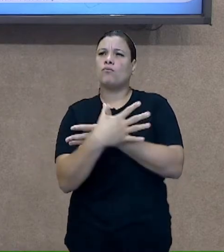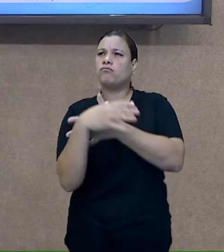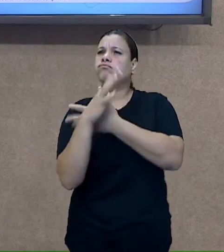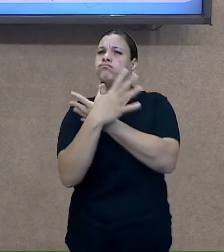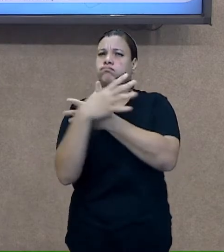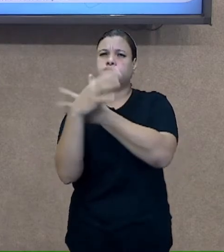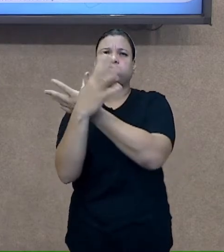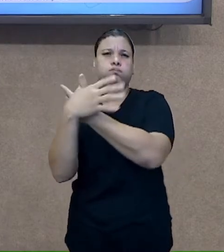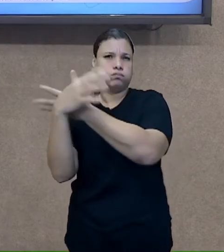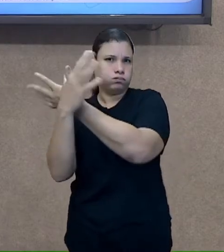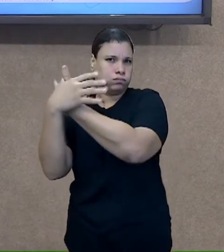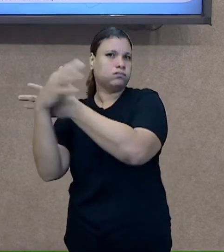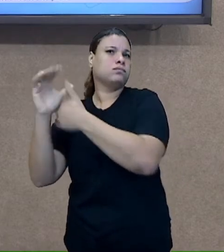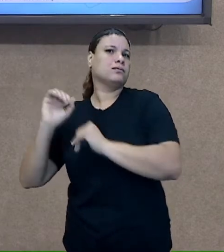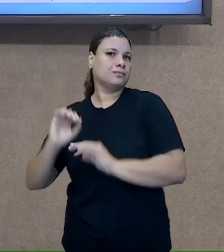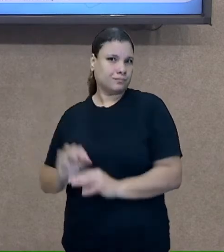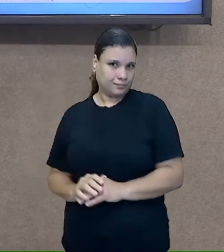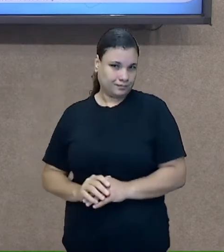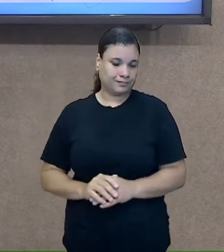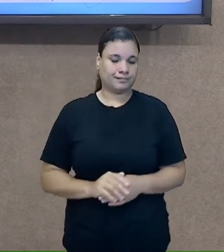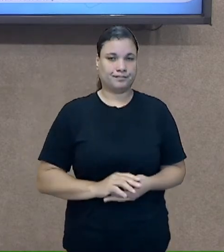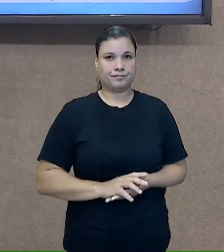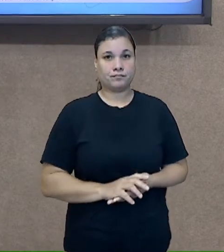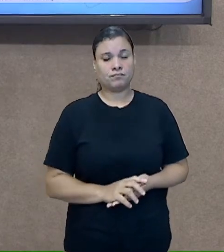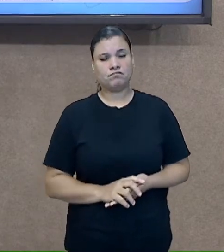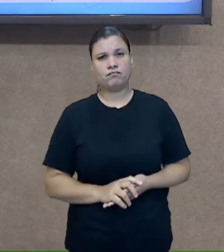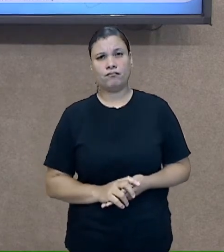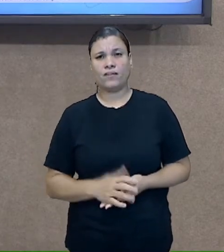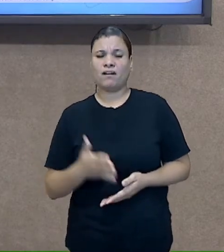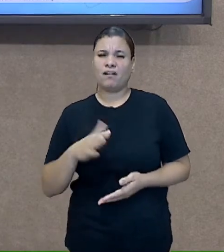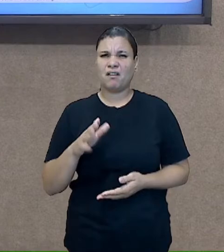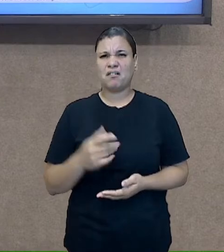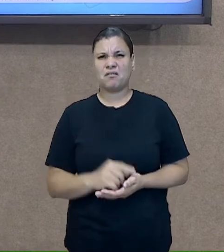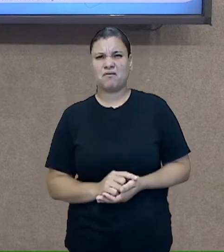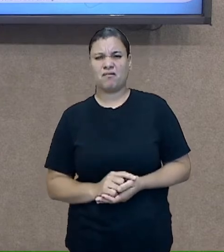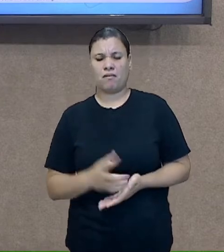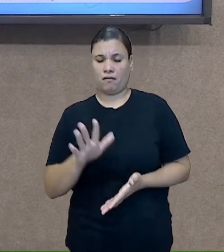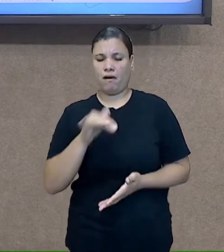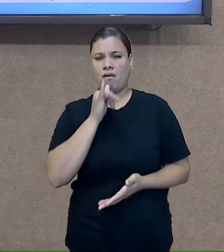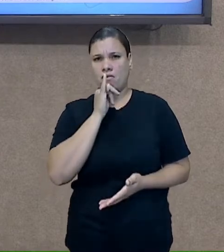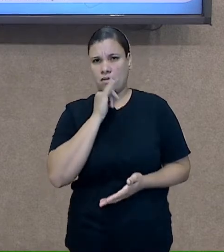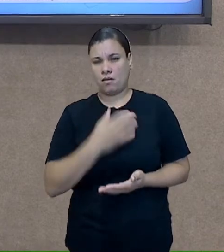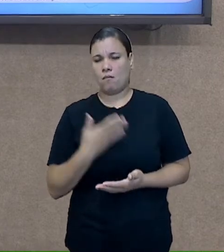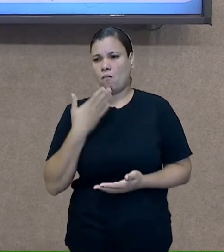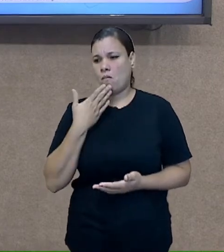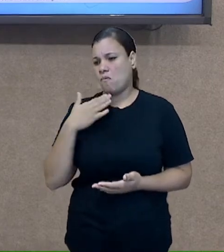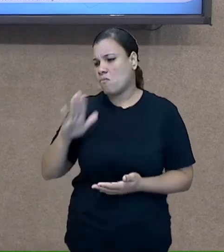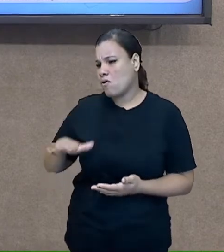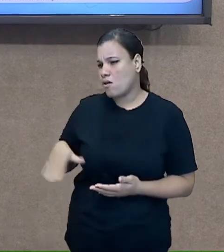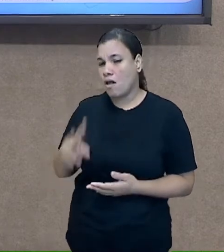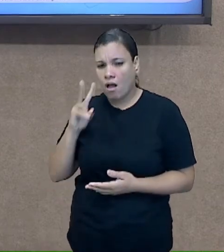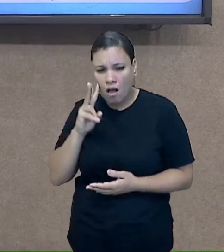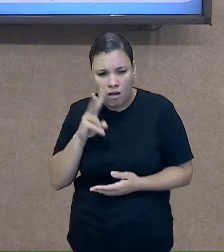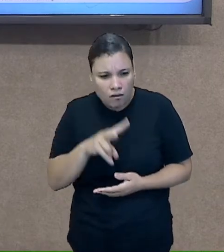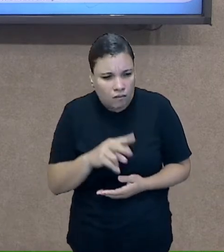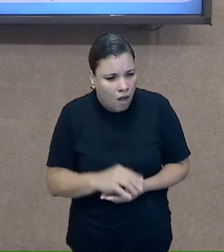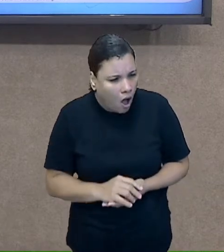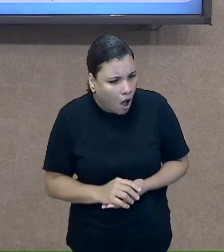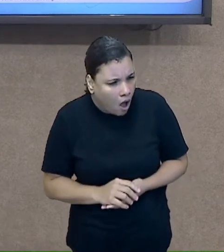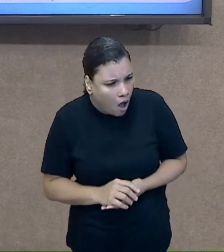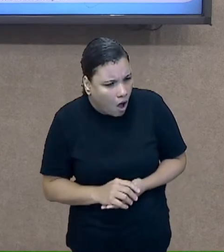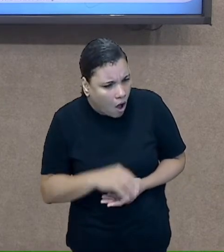um bichinho e já quer logo mexer. Quando você acha uma polpa e por acaso você vai lá e mexe, tenta